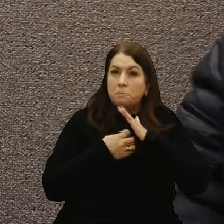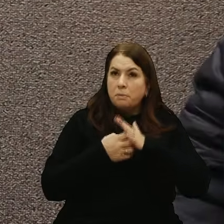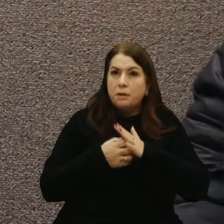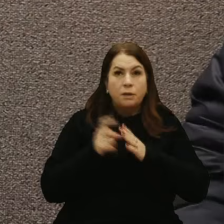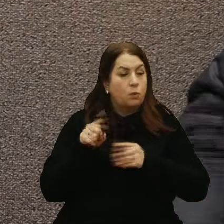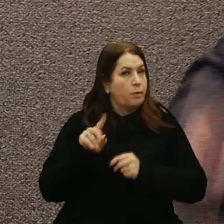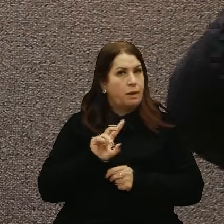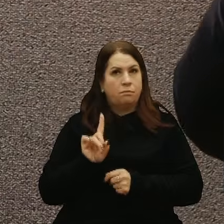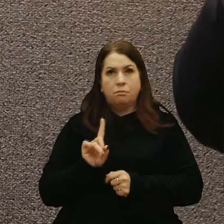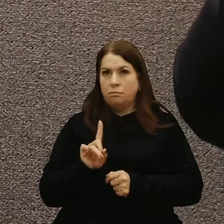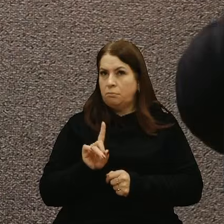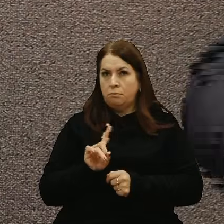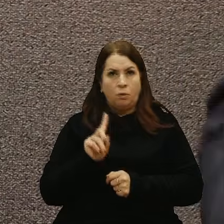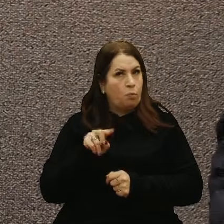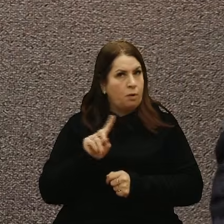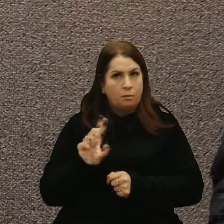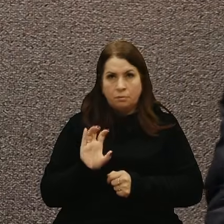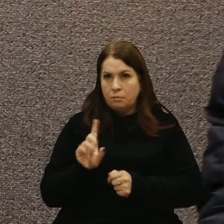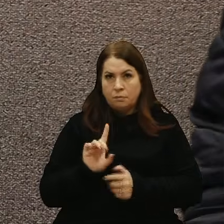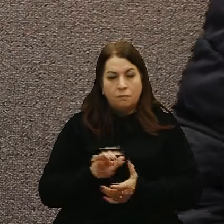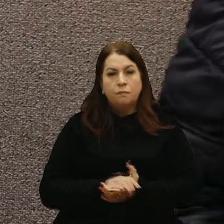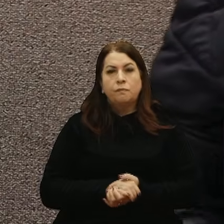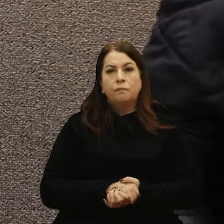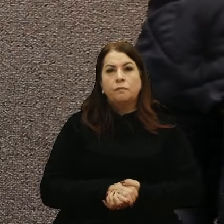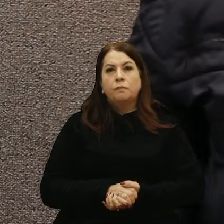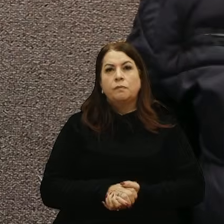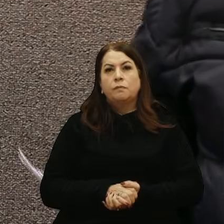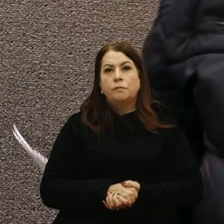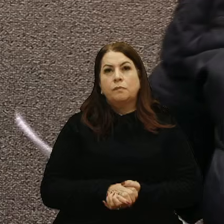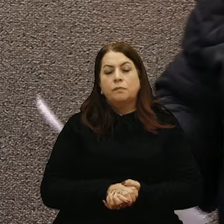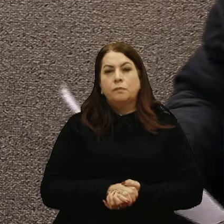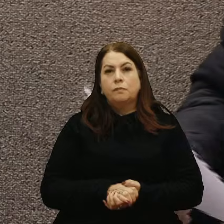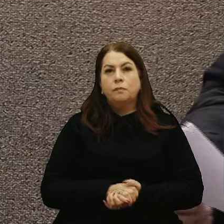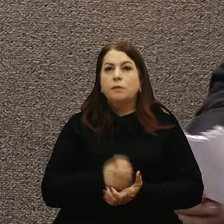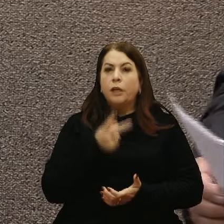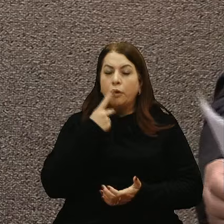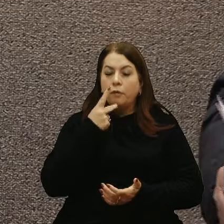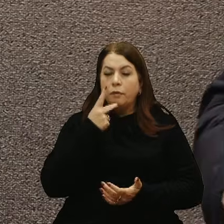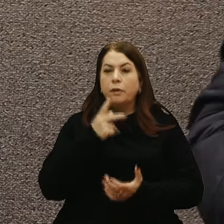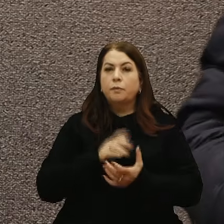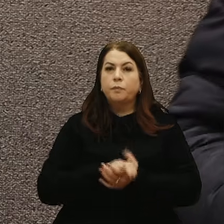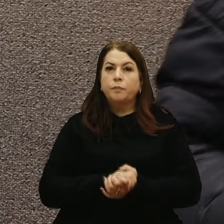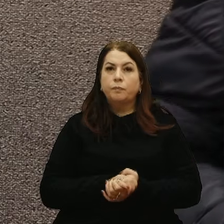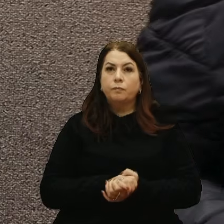Não é assim. Não é assim. Quero dizer que